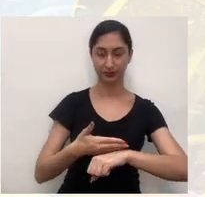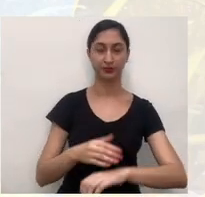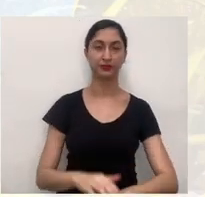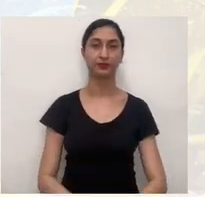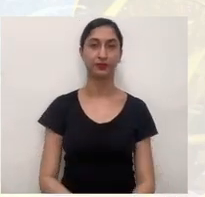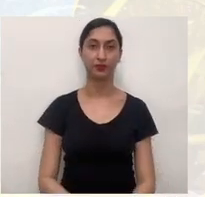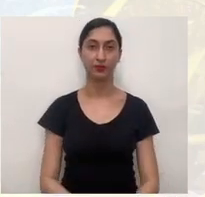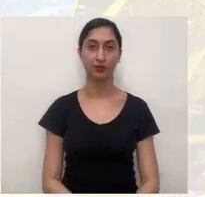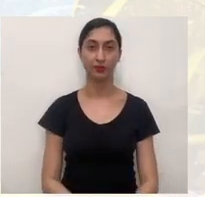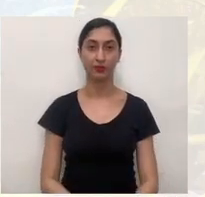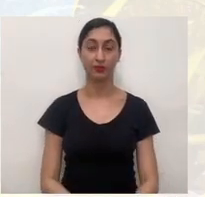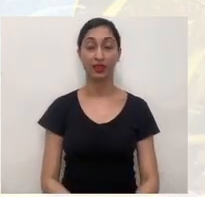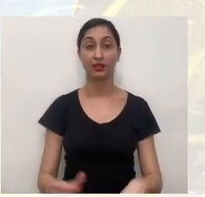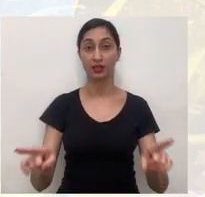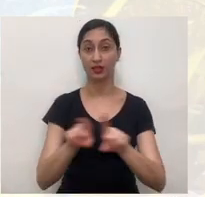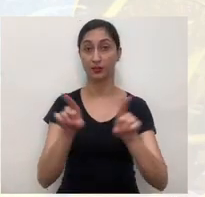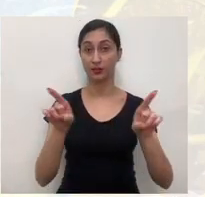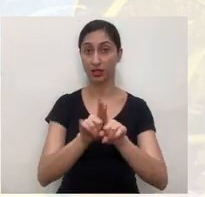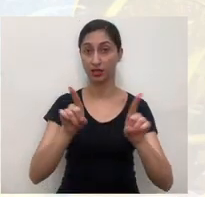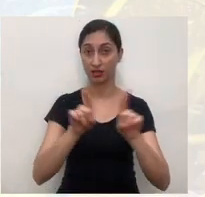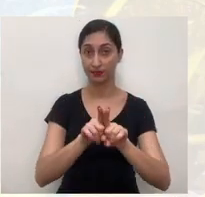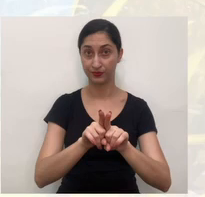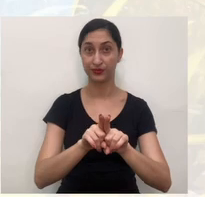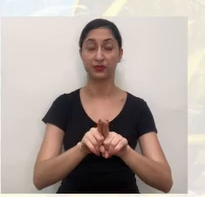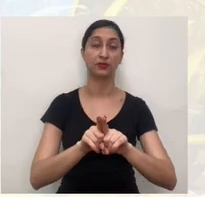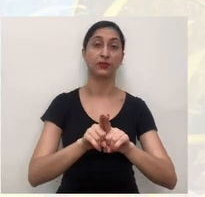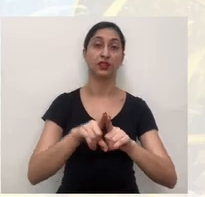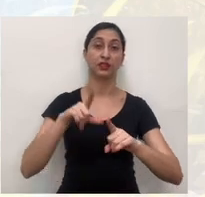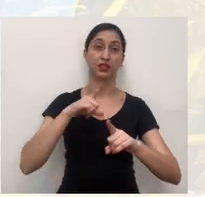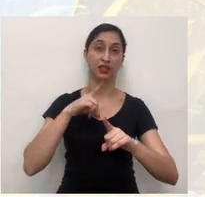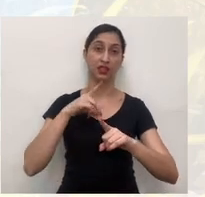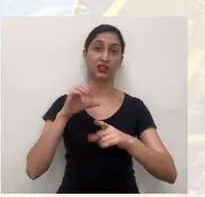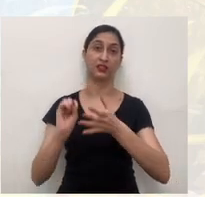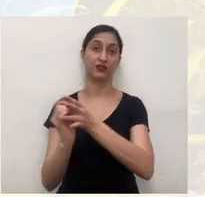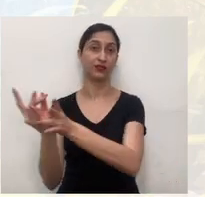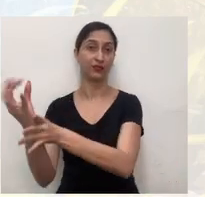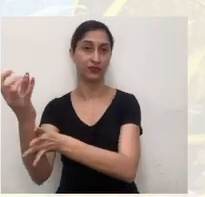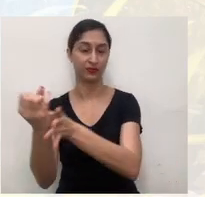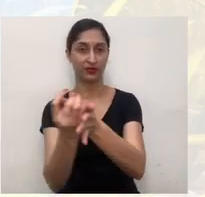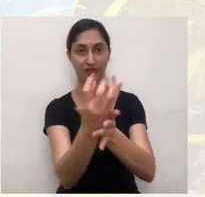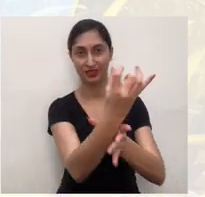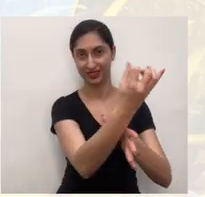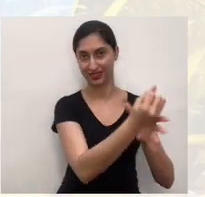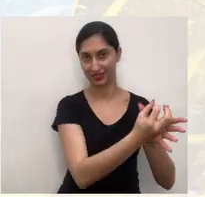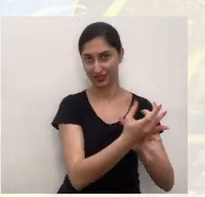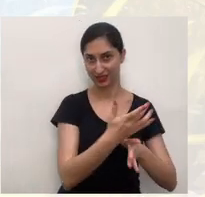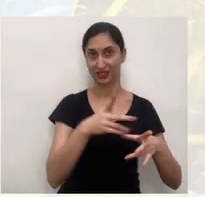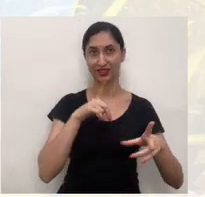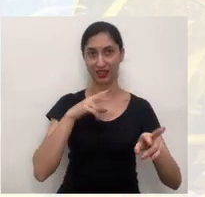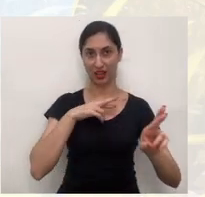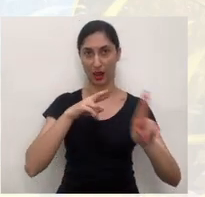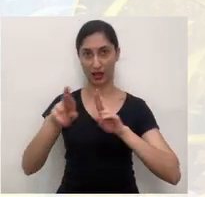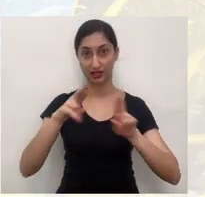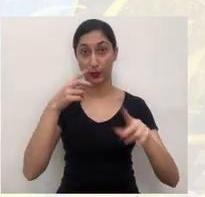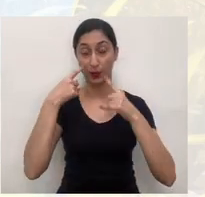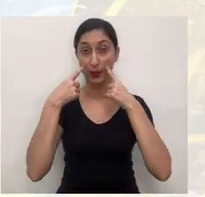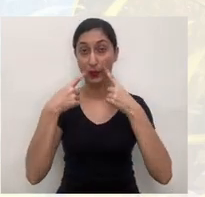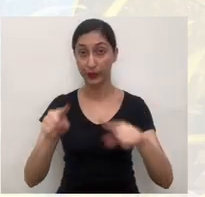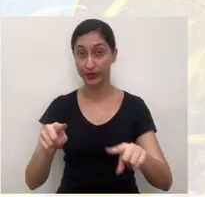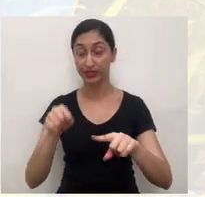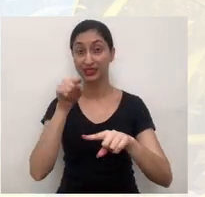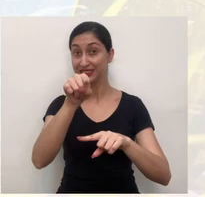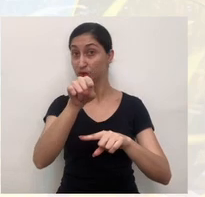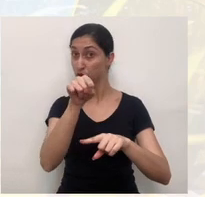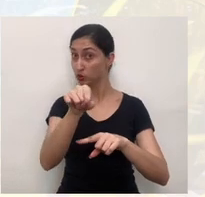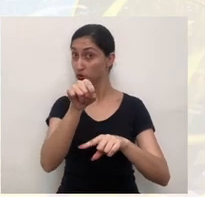são canteiros e a especificação da vegetação que está relacionada aqui. Esse é um nível que a gente